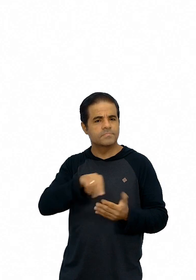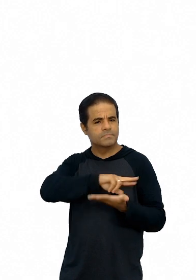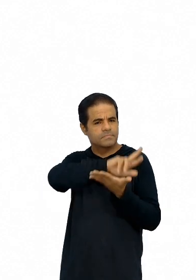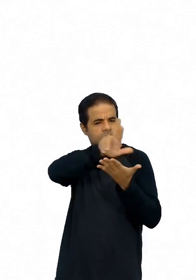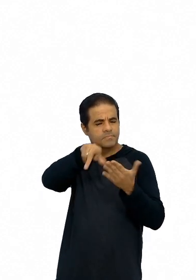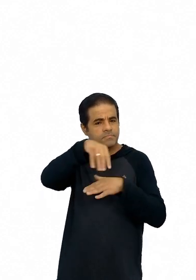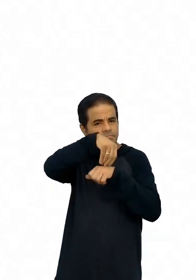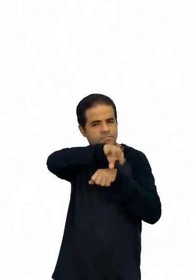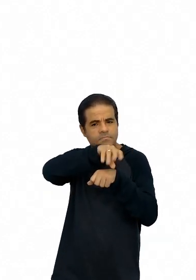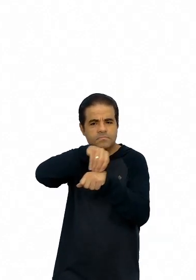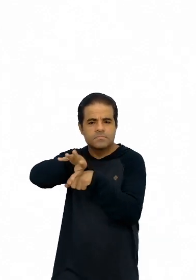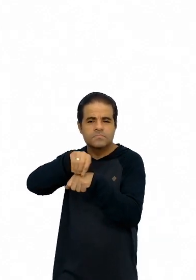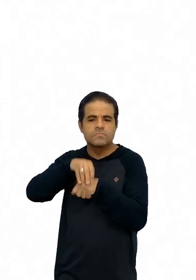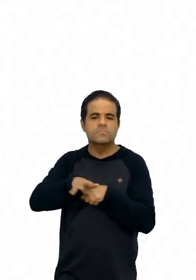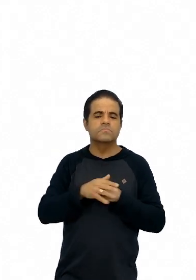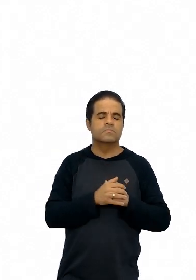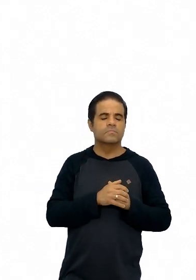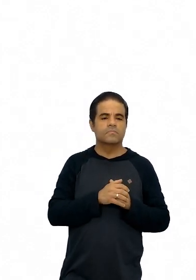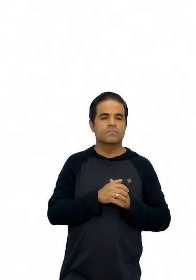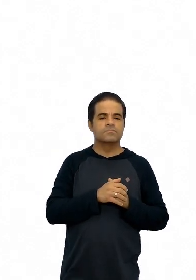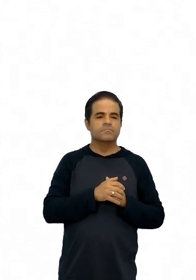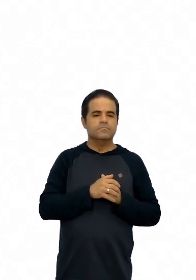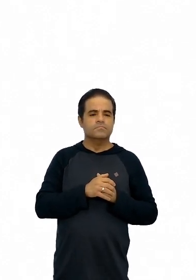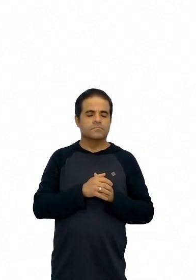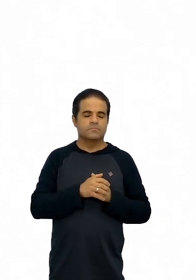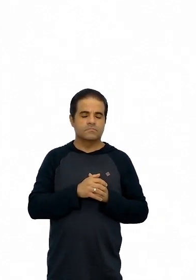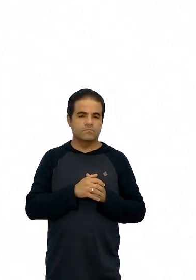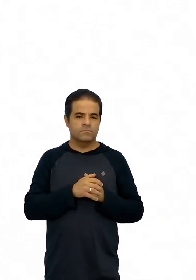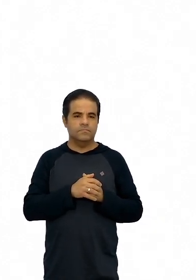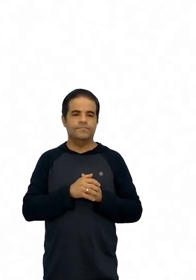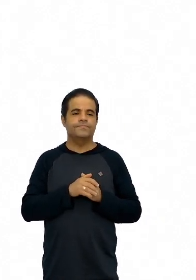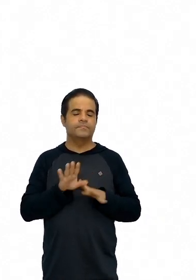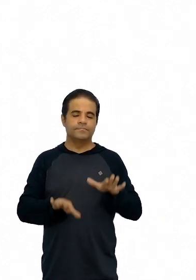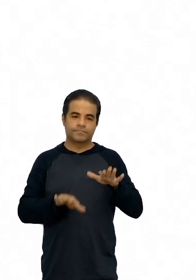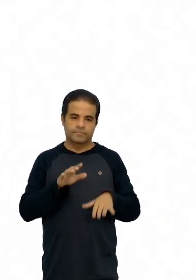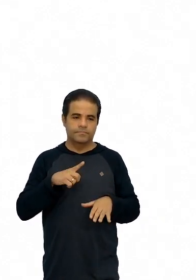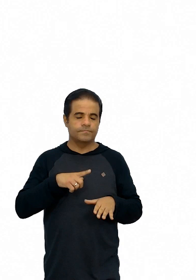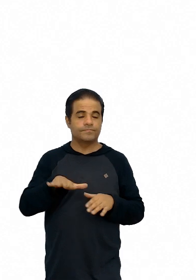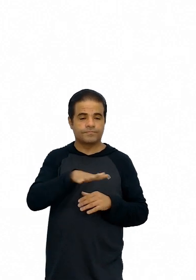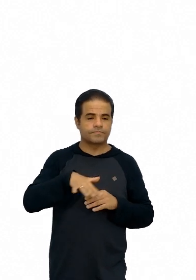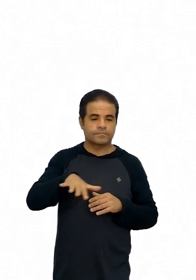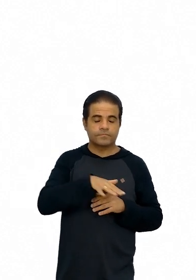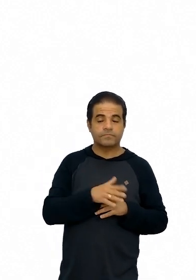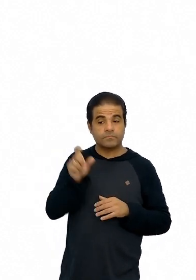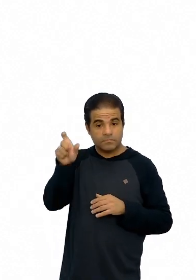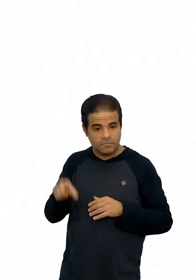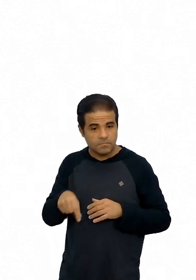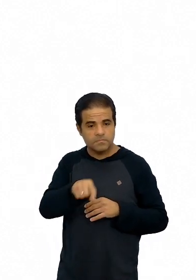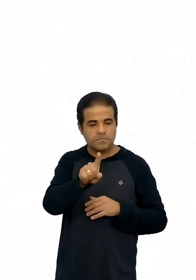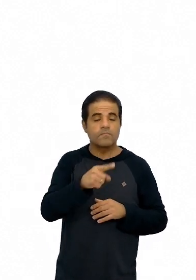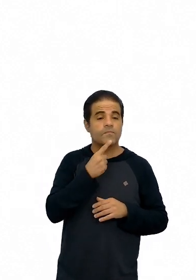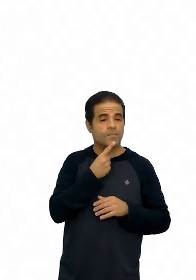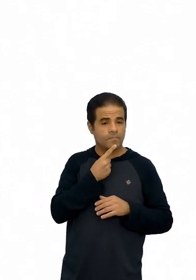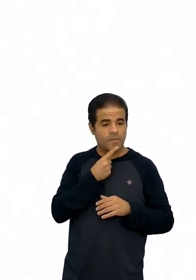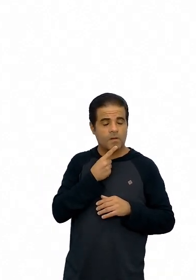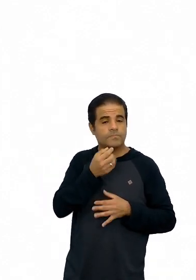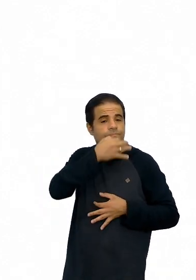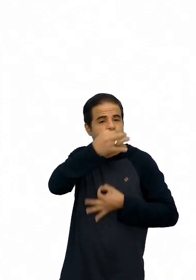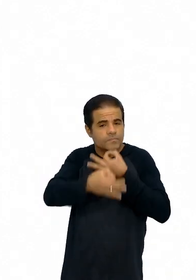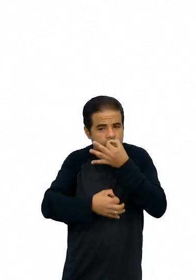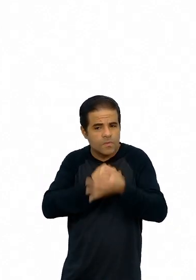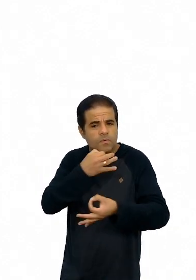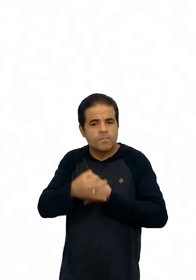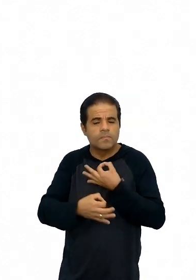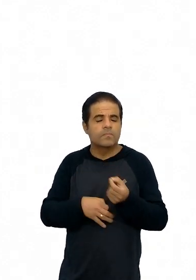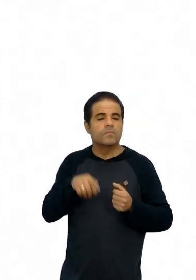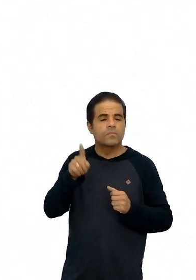devidas mediações ali no momento com eles. Também, às vezes, também deixar um espaço, né, para eles falarem, para eles comentarem